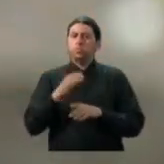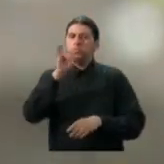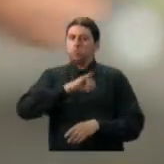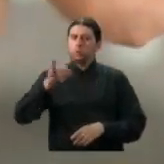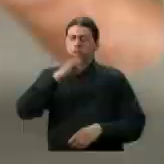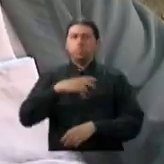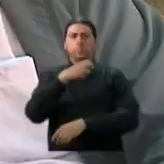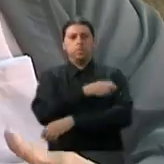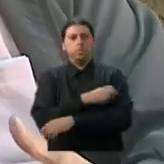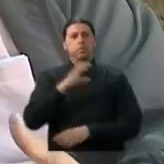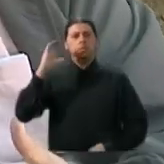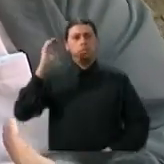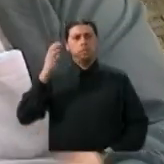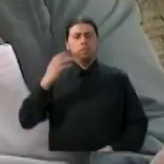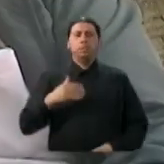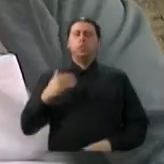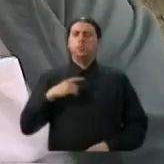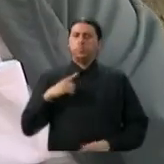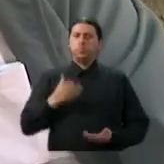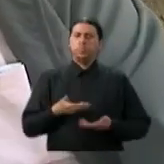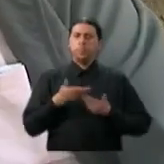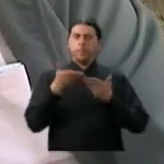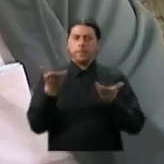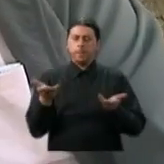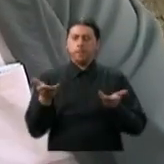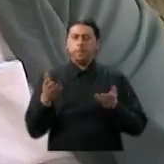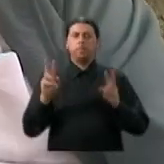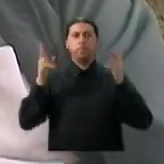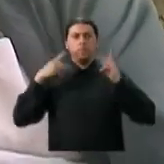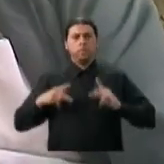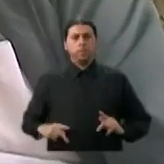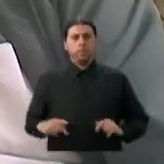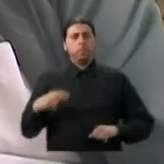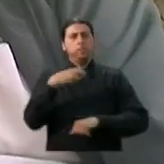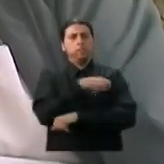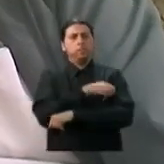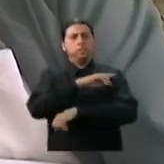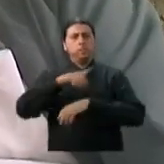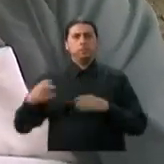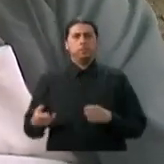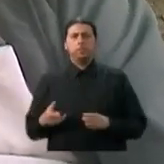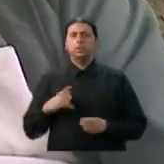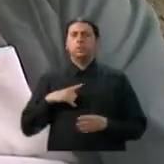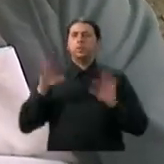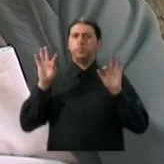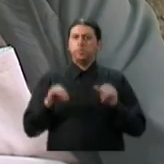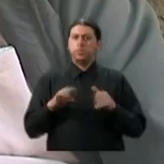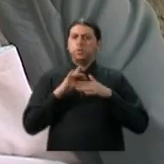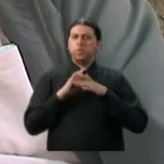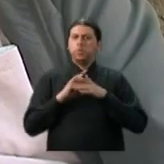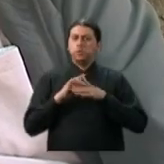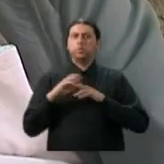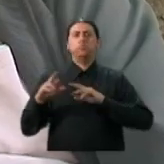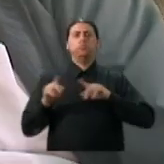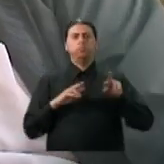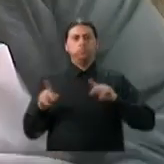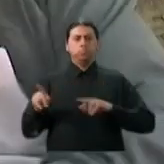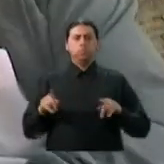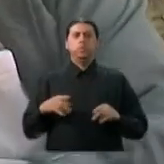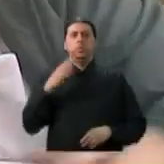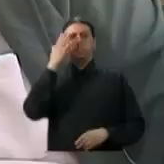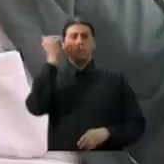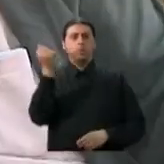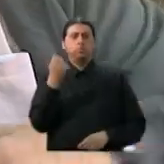A ciência deu um presente para a humanidade com as vacinas. Nós conseguimos eliminar doenças completamente. Isso é um sucesso